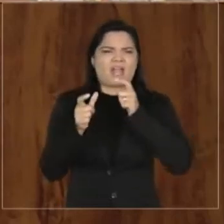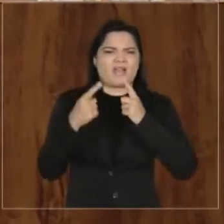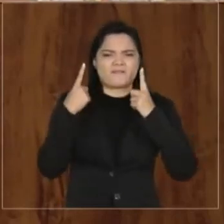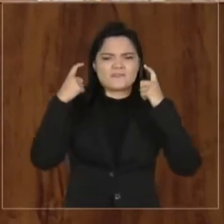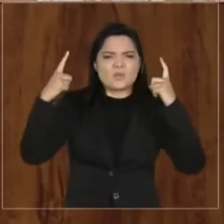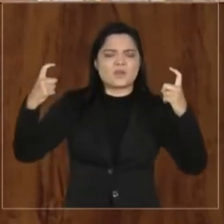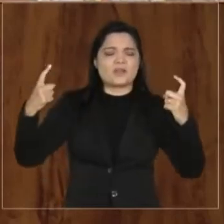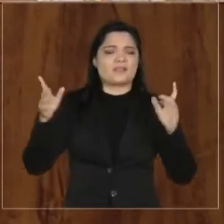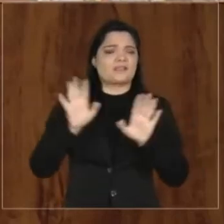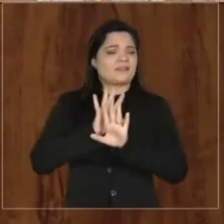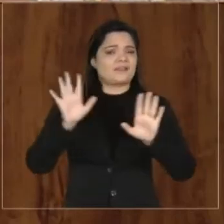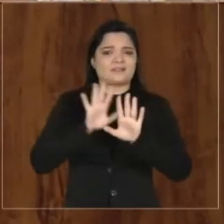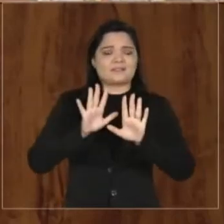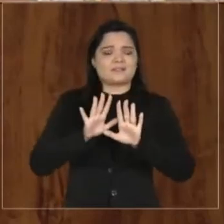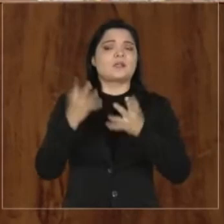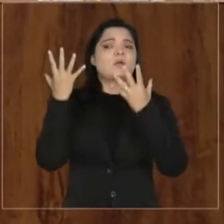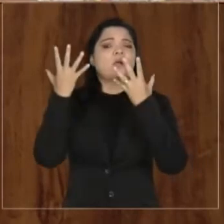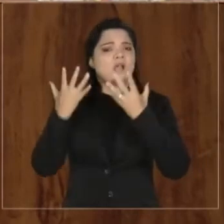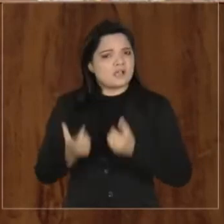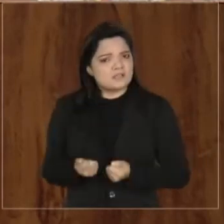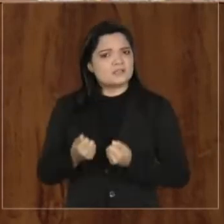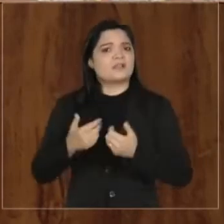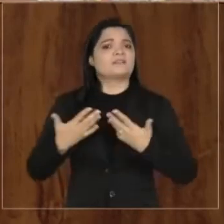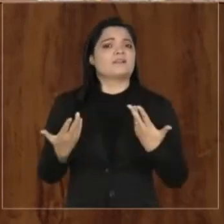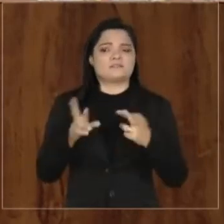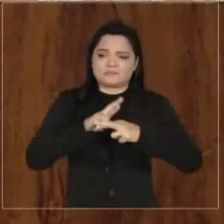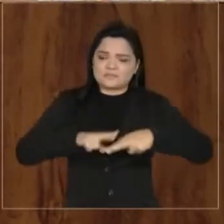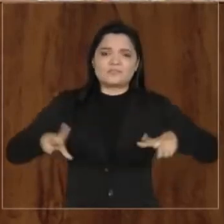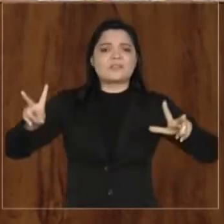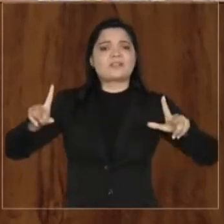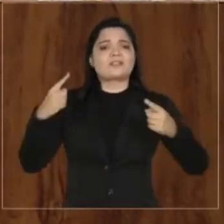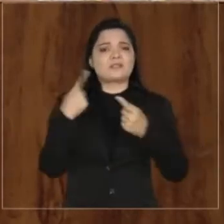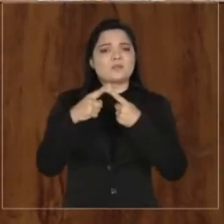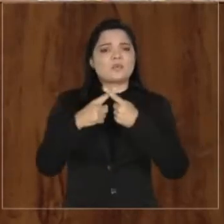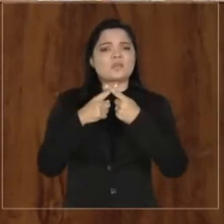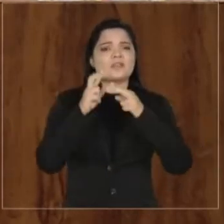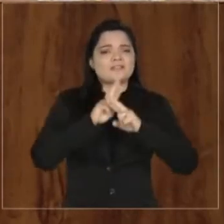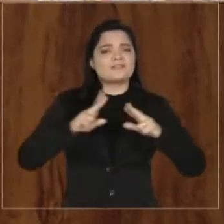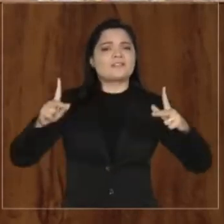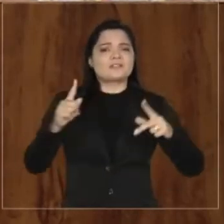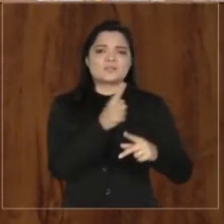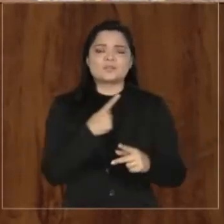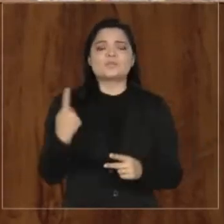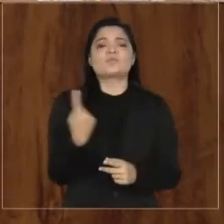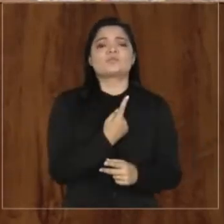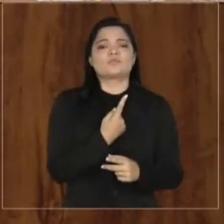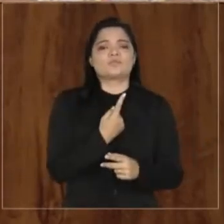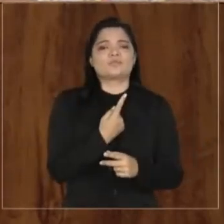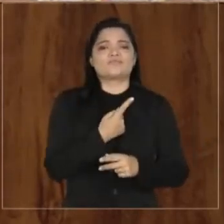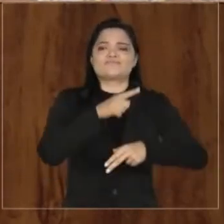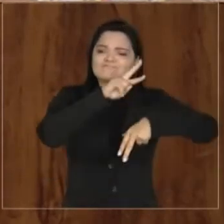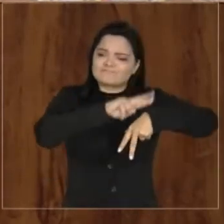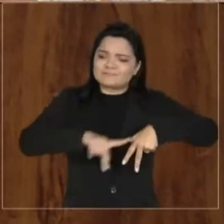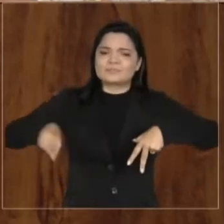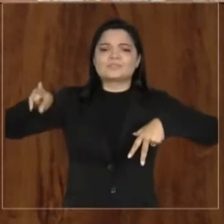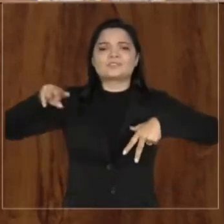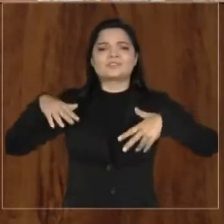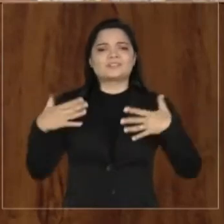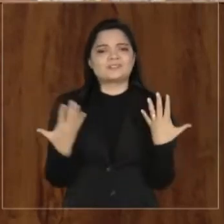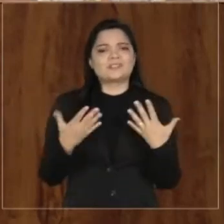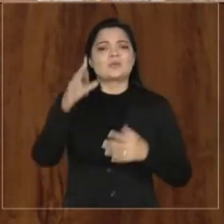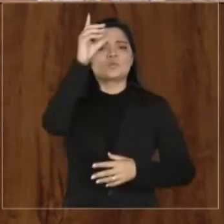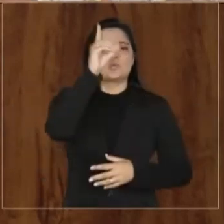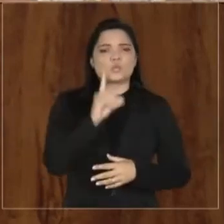violência, nem de inaceitação das diferenças, porque é dessas diferenças que nós realizamos a pluralidade, que é